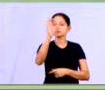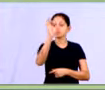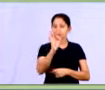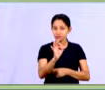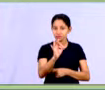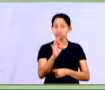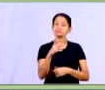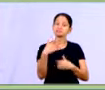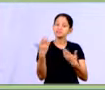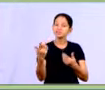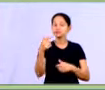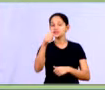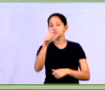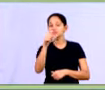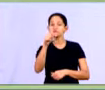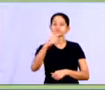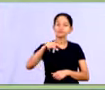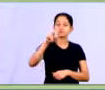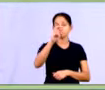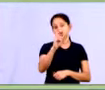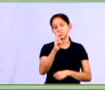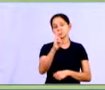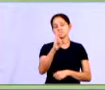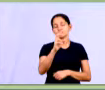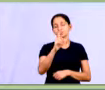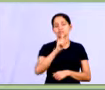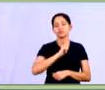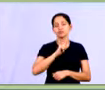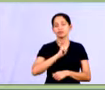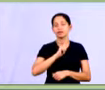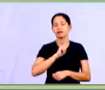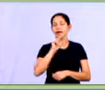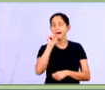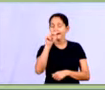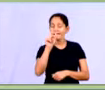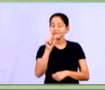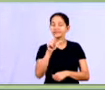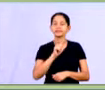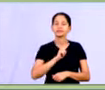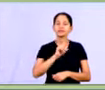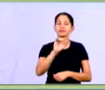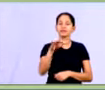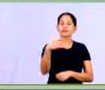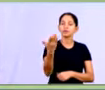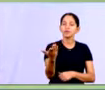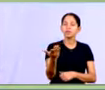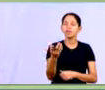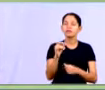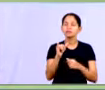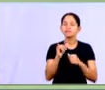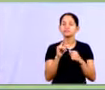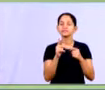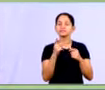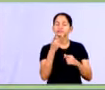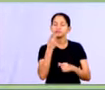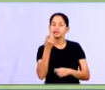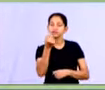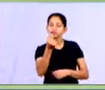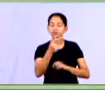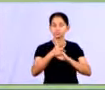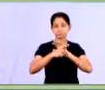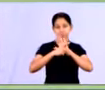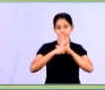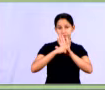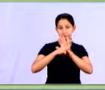de 7,5%. Esse custo de 7,5%, em função desse capital próprio, que